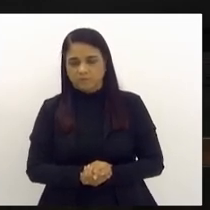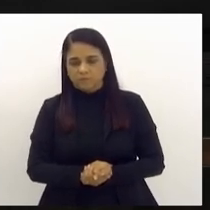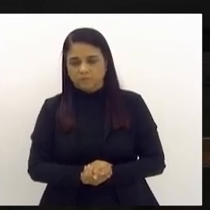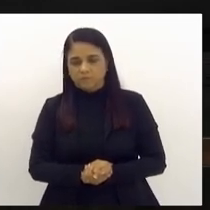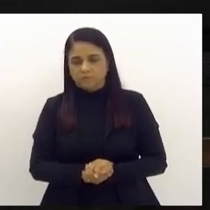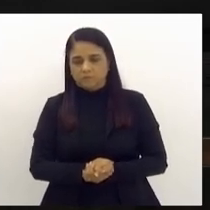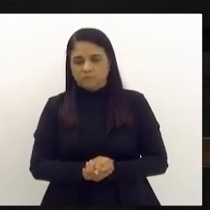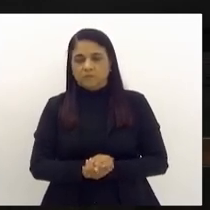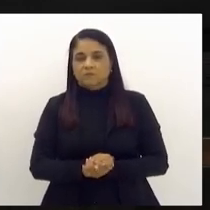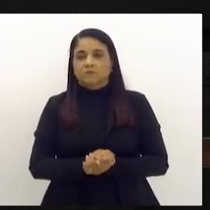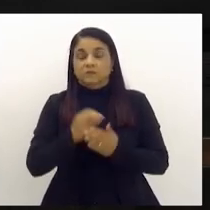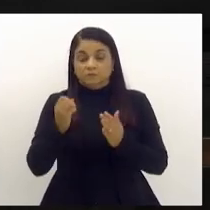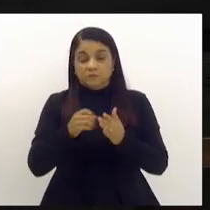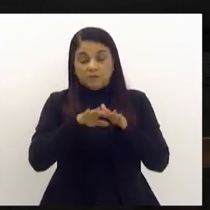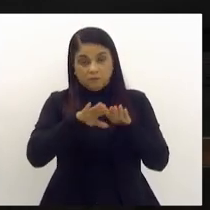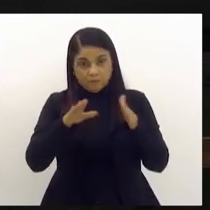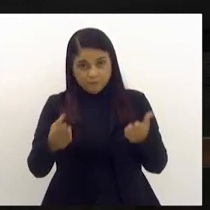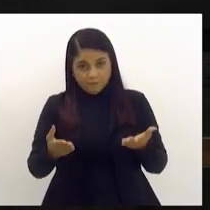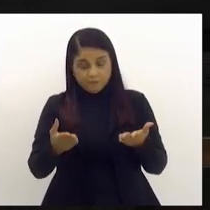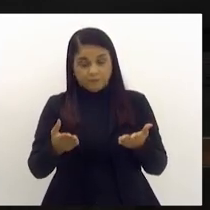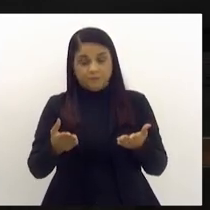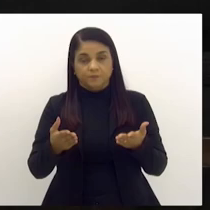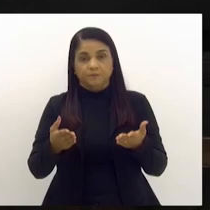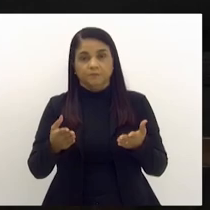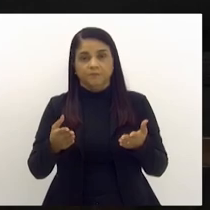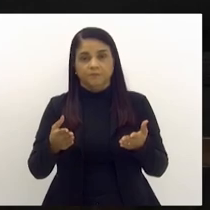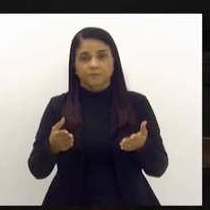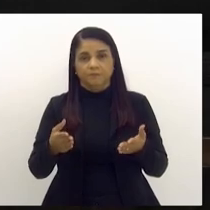Salvo destaque. Há sobre a mesa